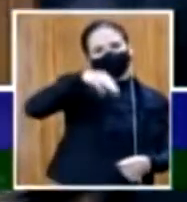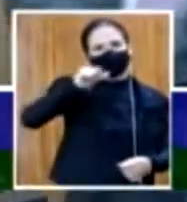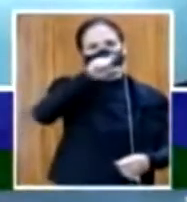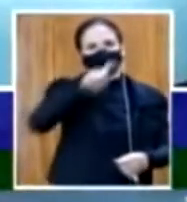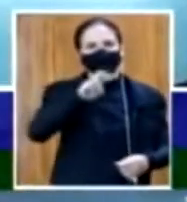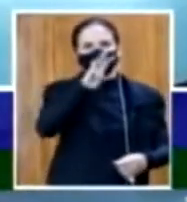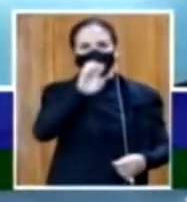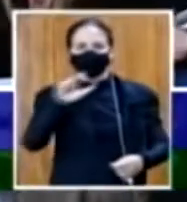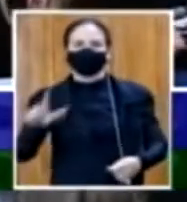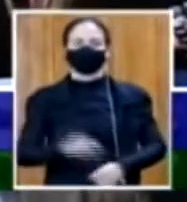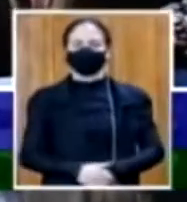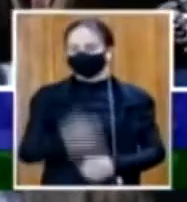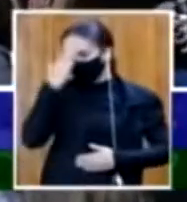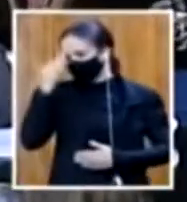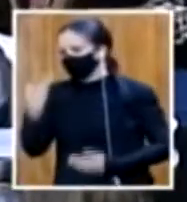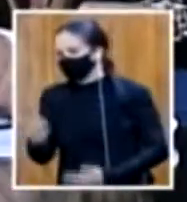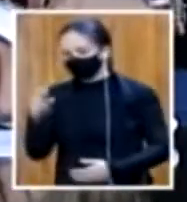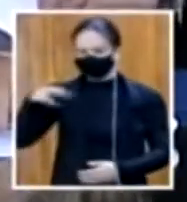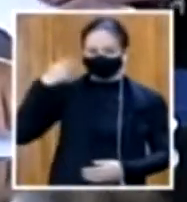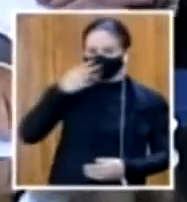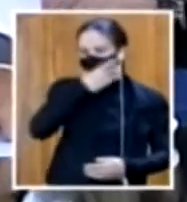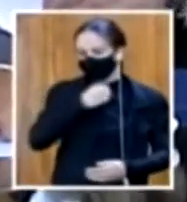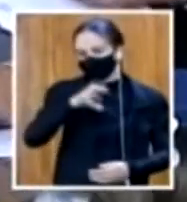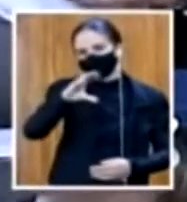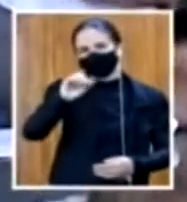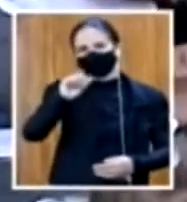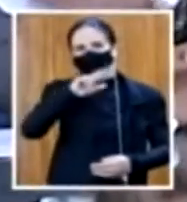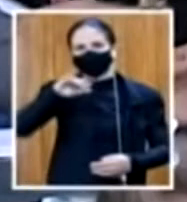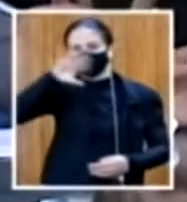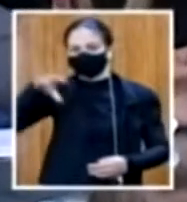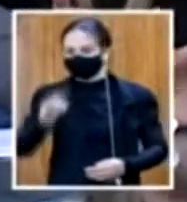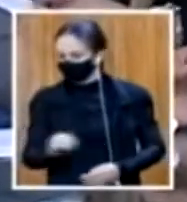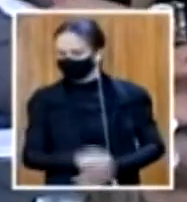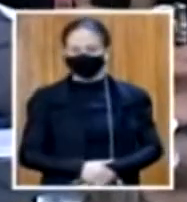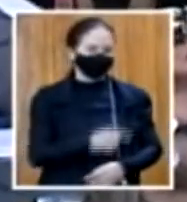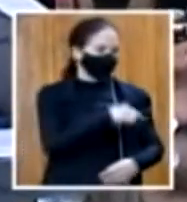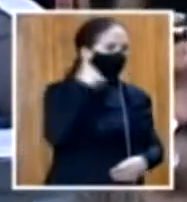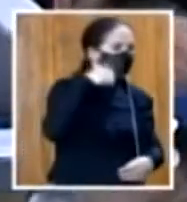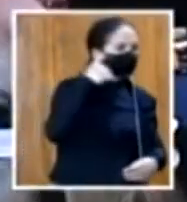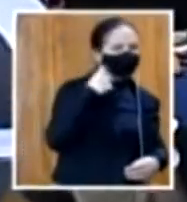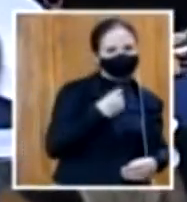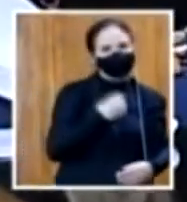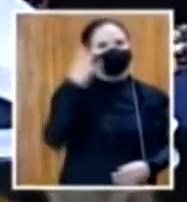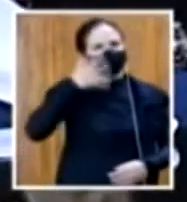Muito obrigado, vereador Antônio Carrijo. Com a palavra, doutor Maxwell Ladir Vieira.